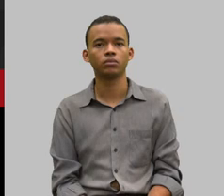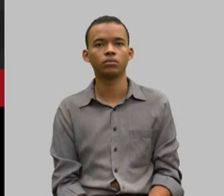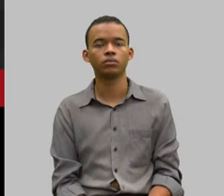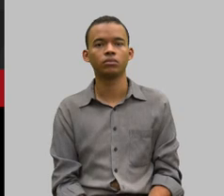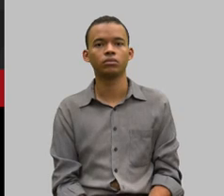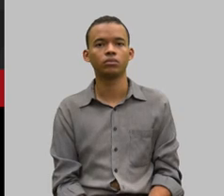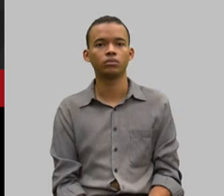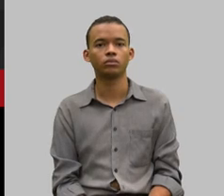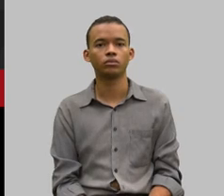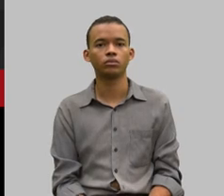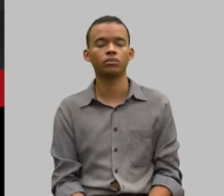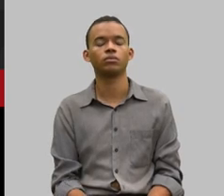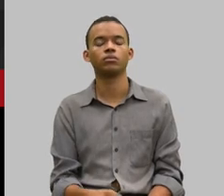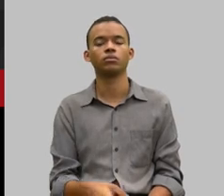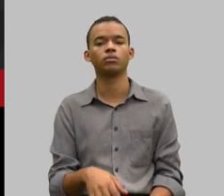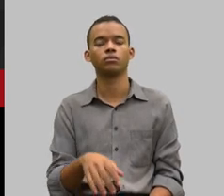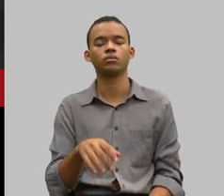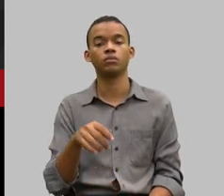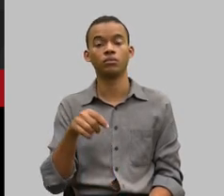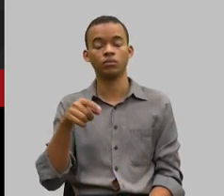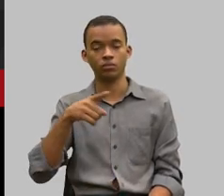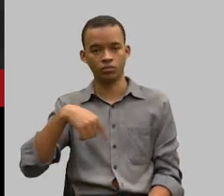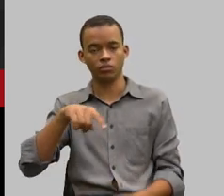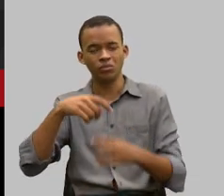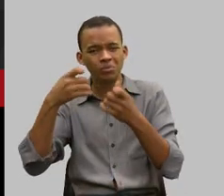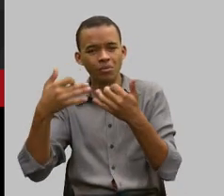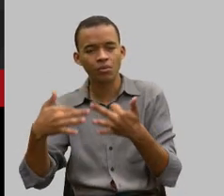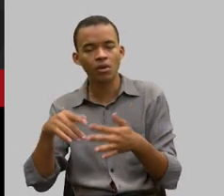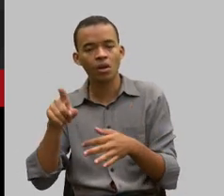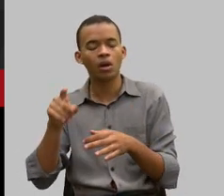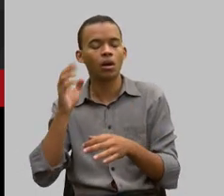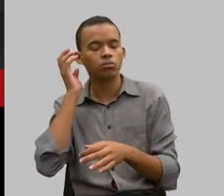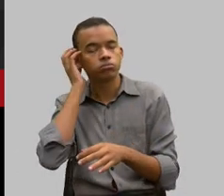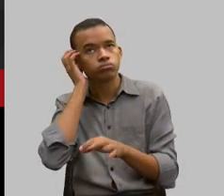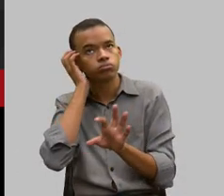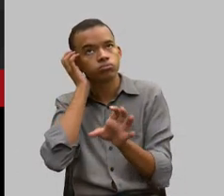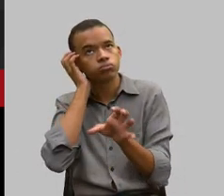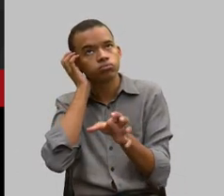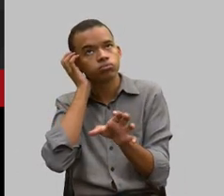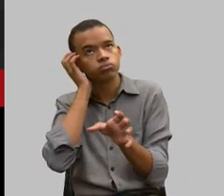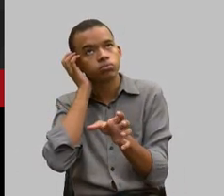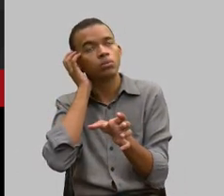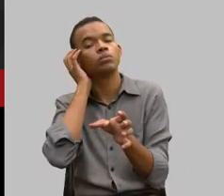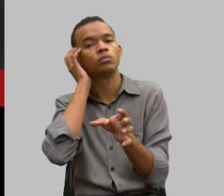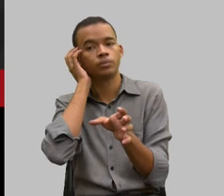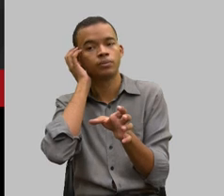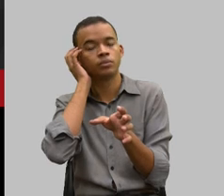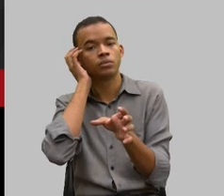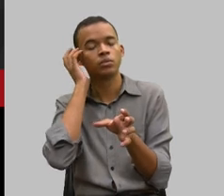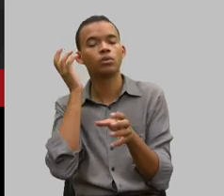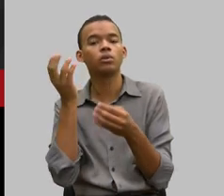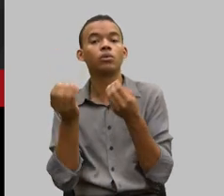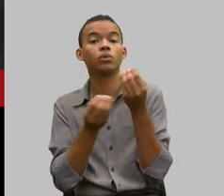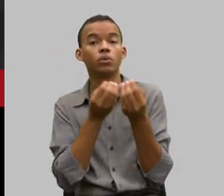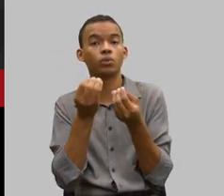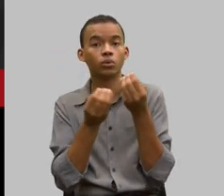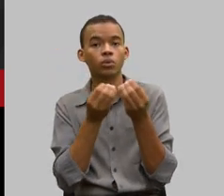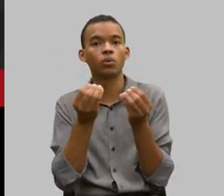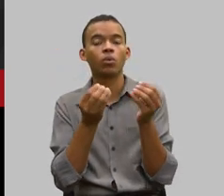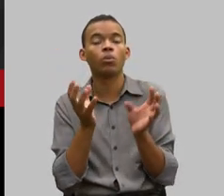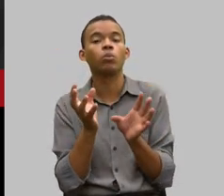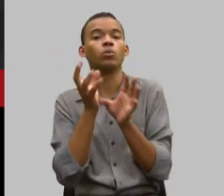audiência de rádio hoje ibop e a audiência ela é medida num sistema de top of mind